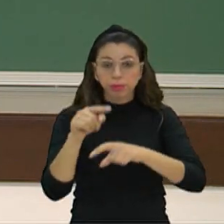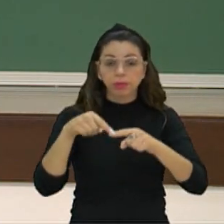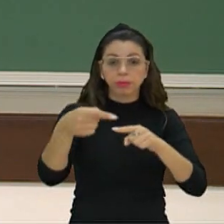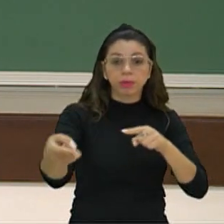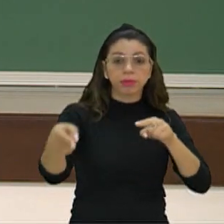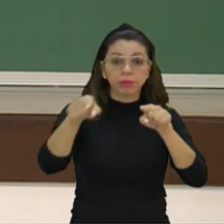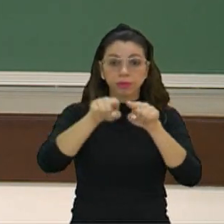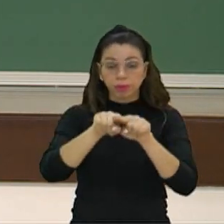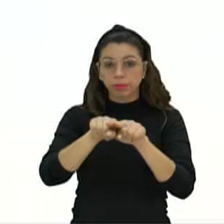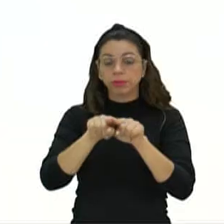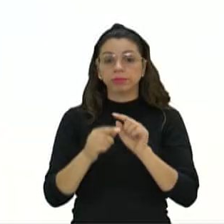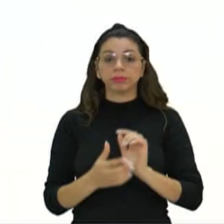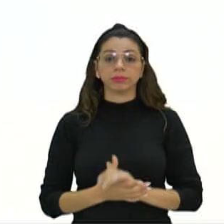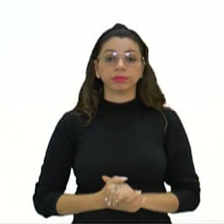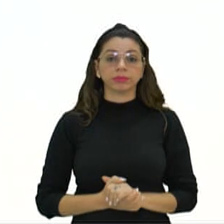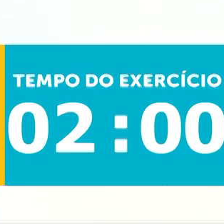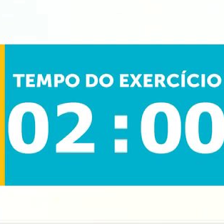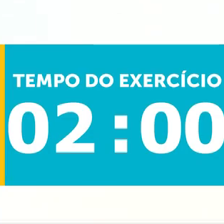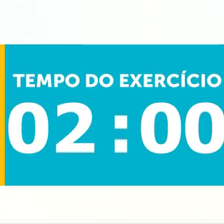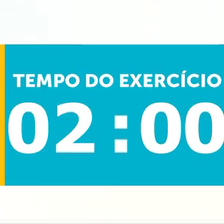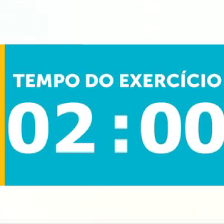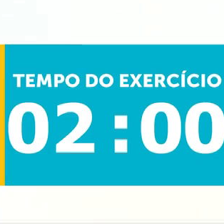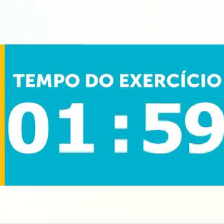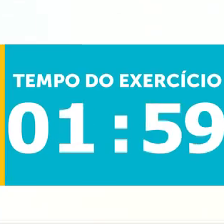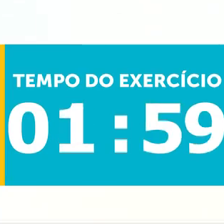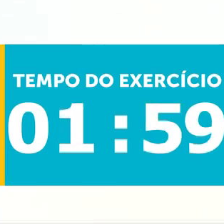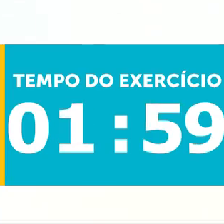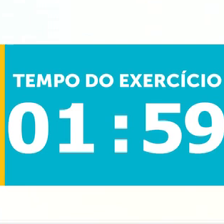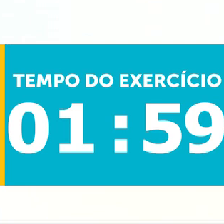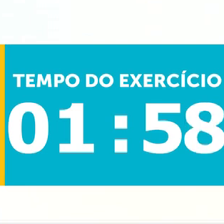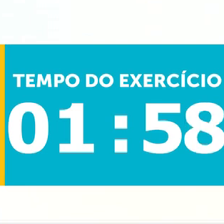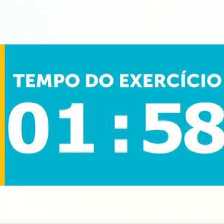dá uma pesquisada aí. Bora lá.